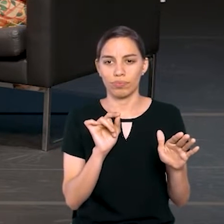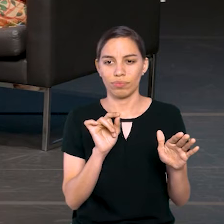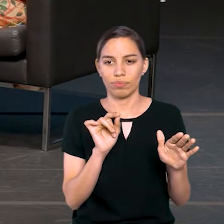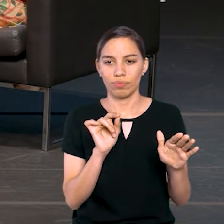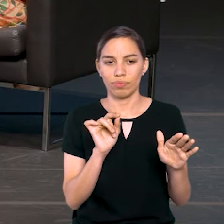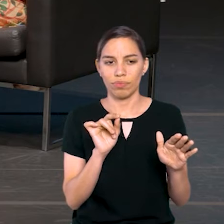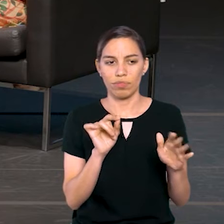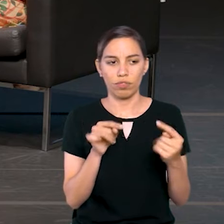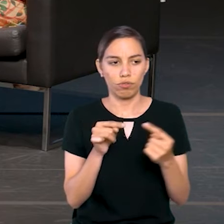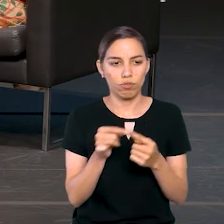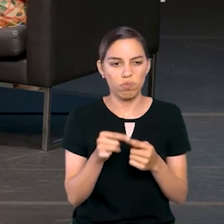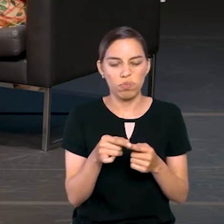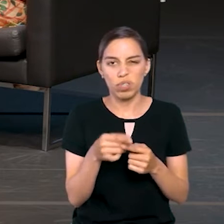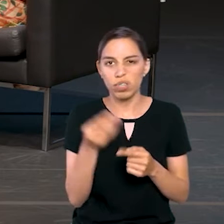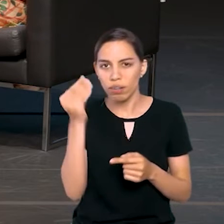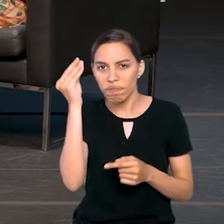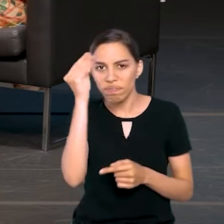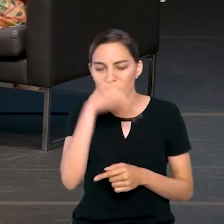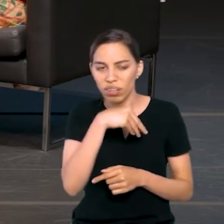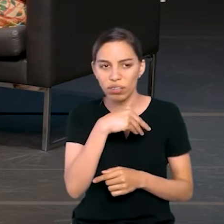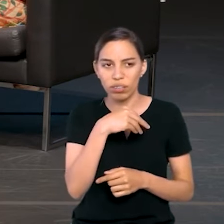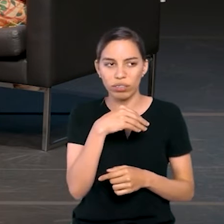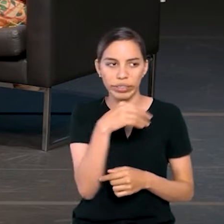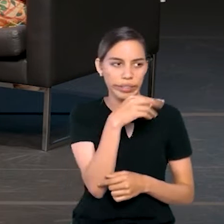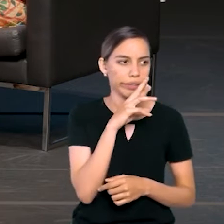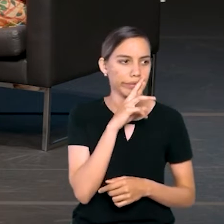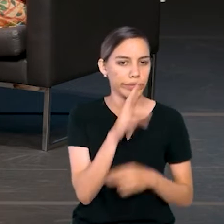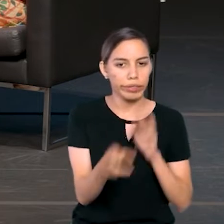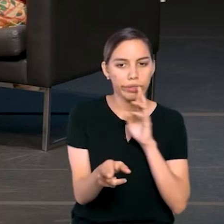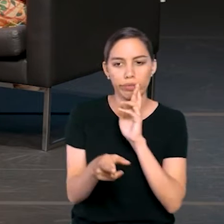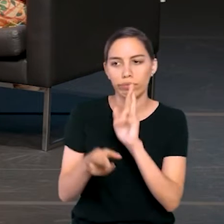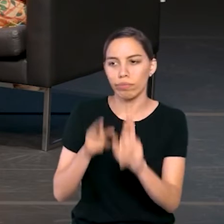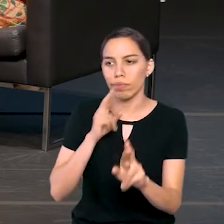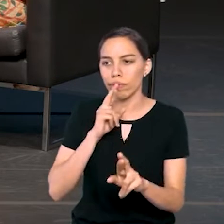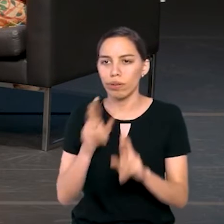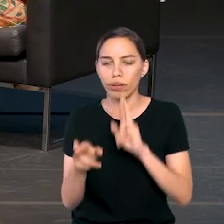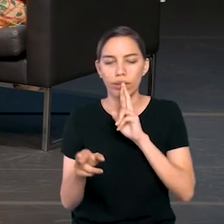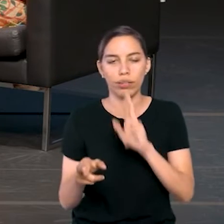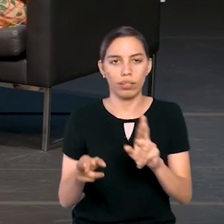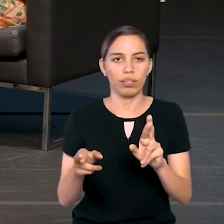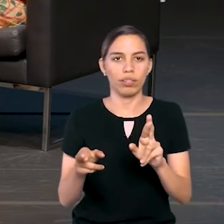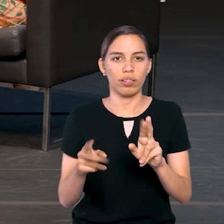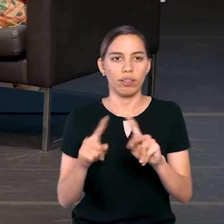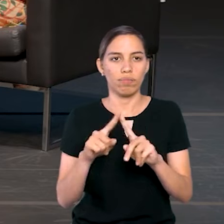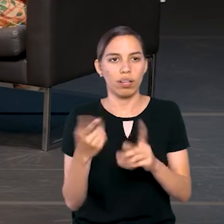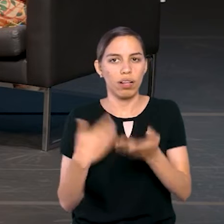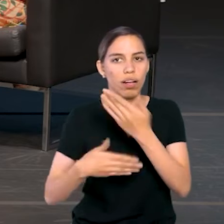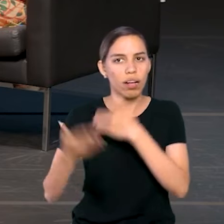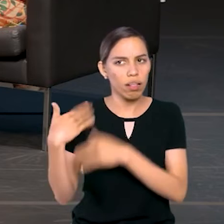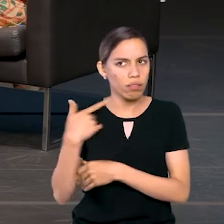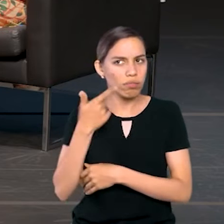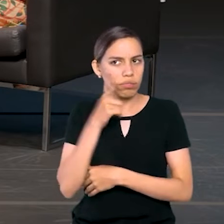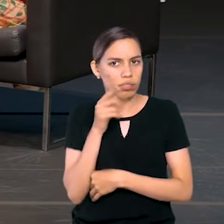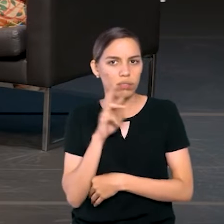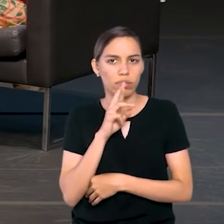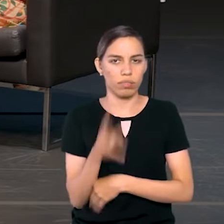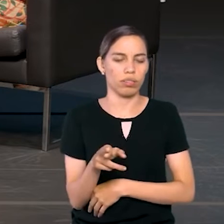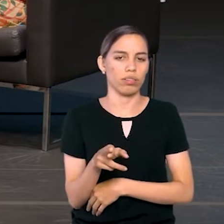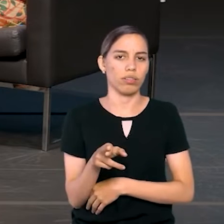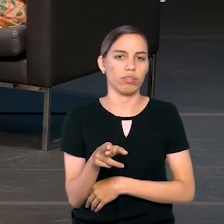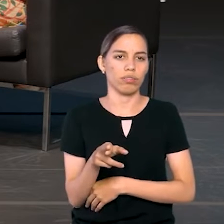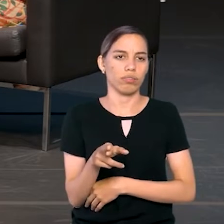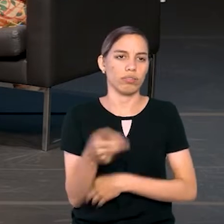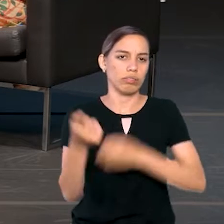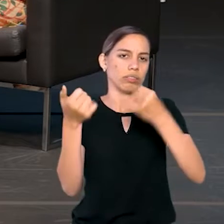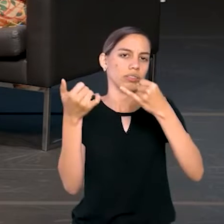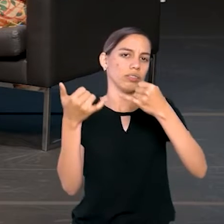esse certo fracasso dessas velhas respostas, né? Que antes, aparentemente, davam conta de responder esses